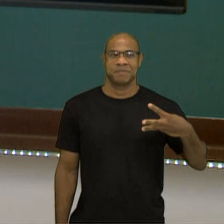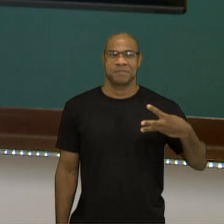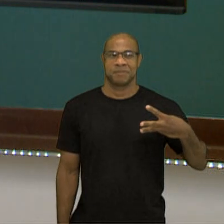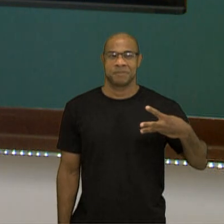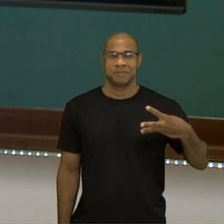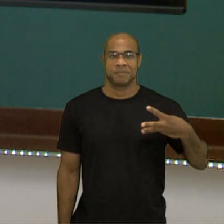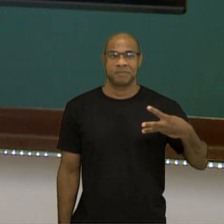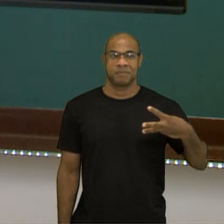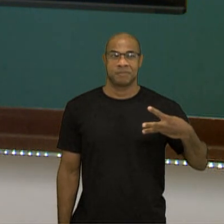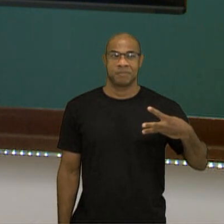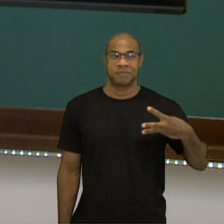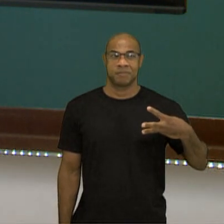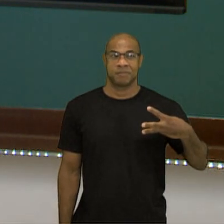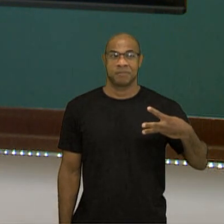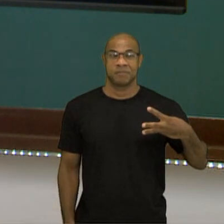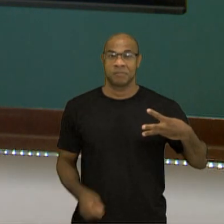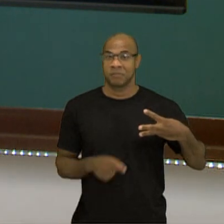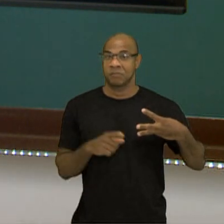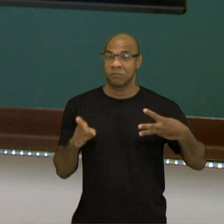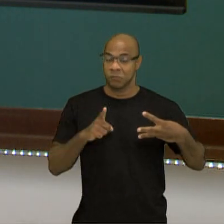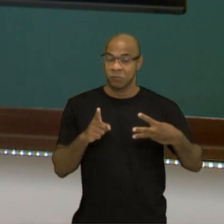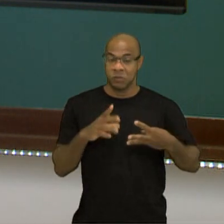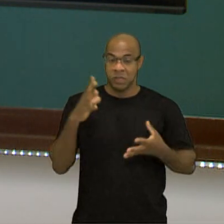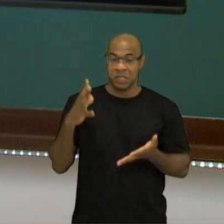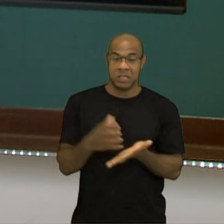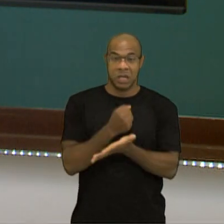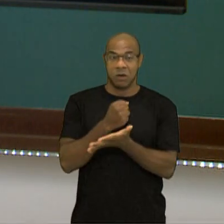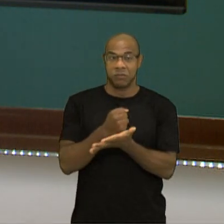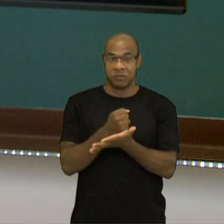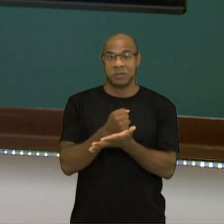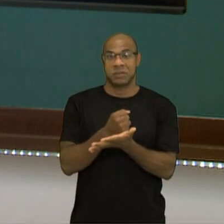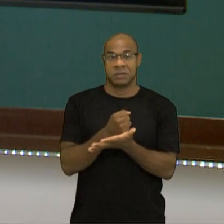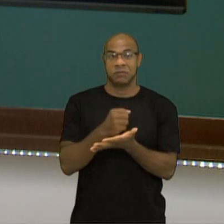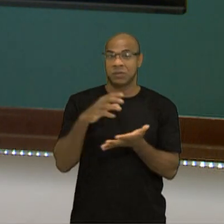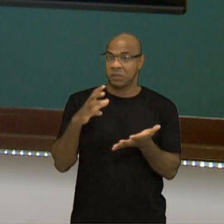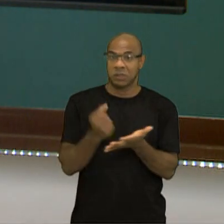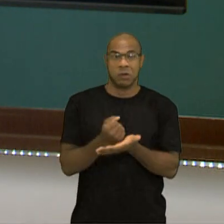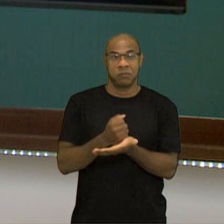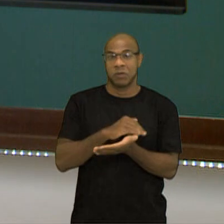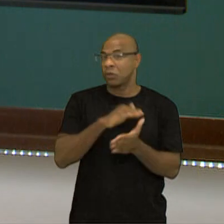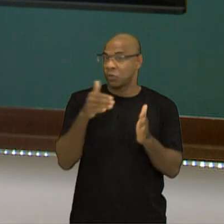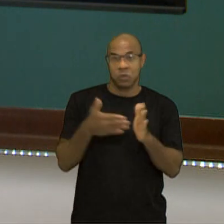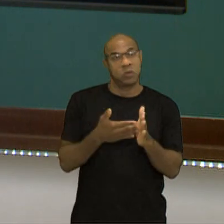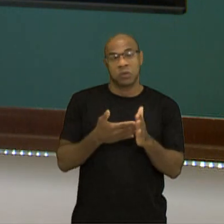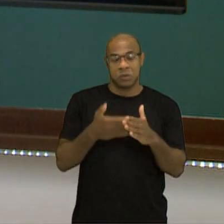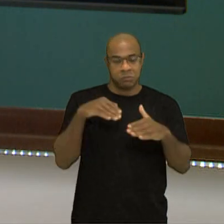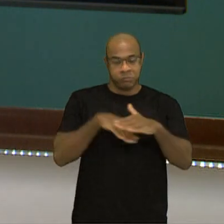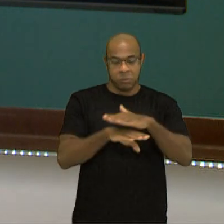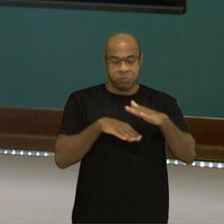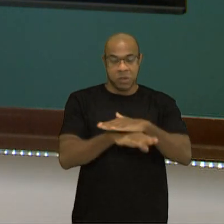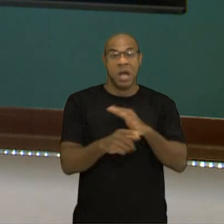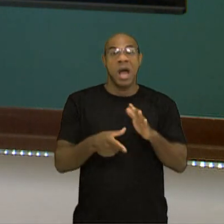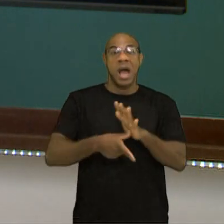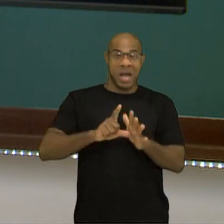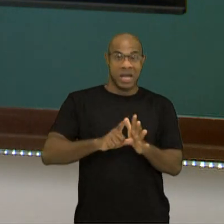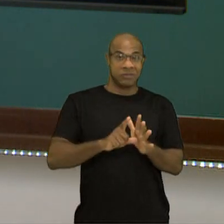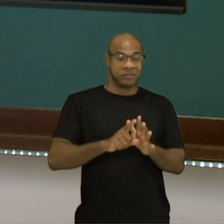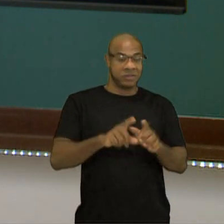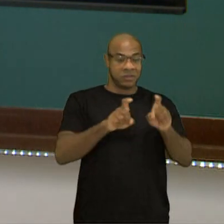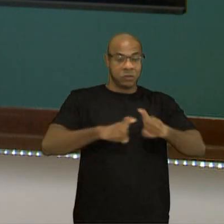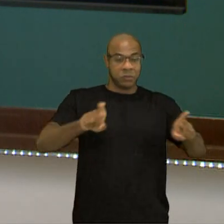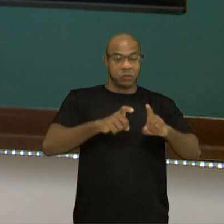computer? Você salva os seus arquivos antes de desligar o computador? Yes, I do. No, I